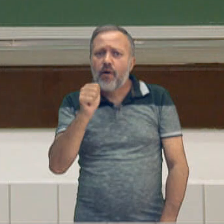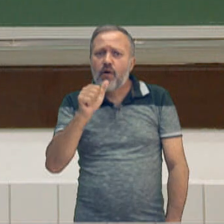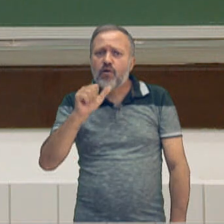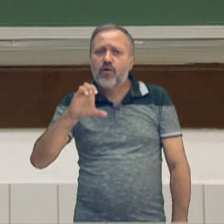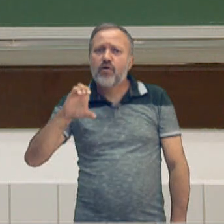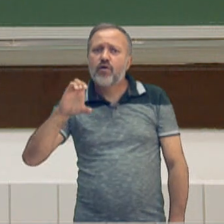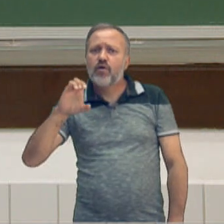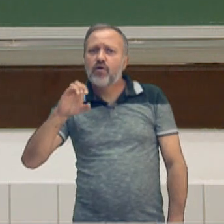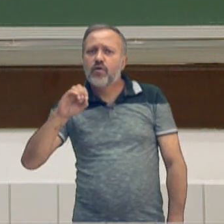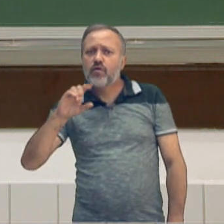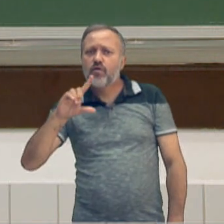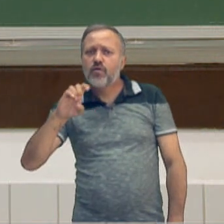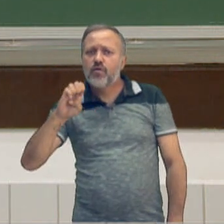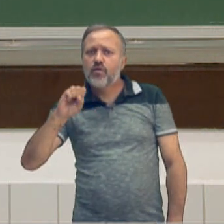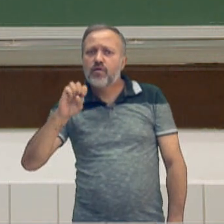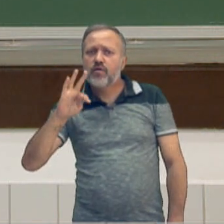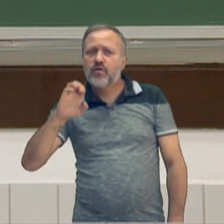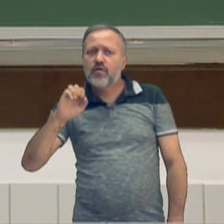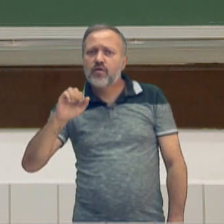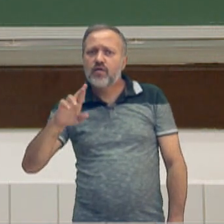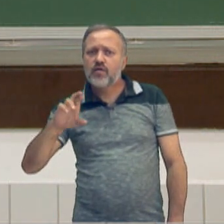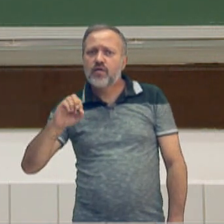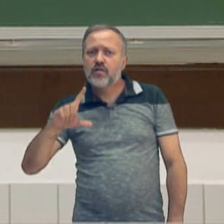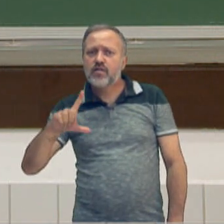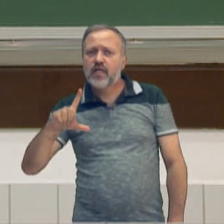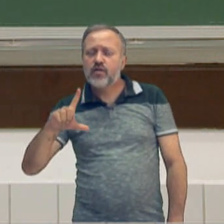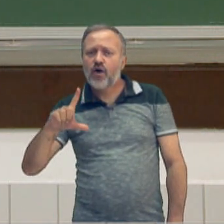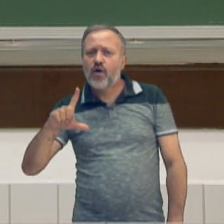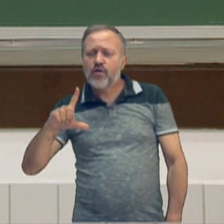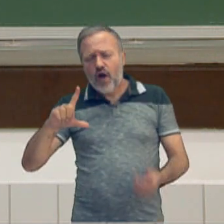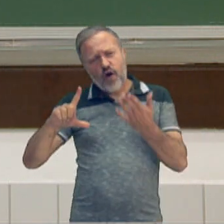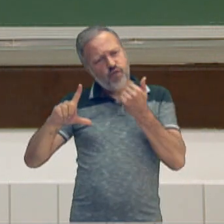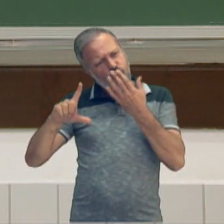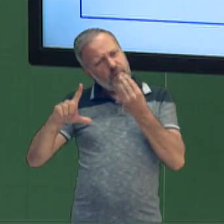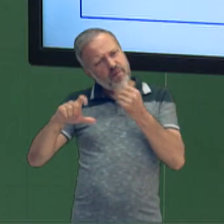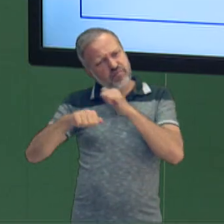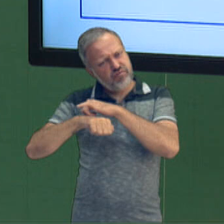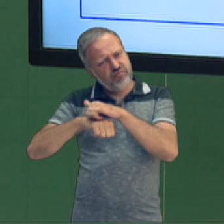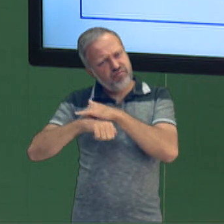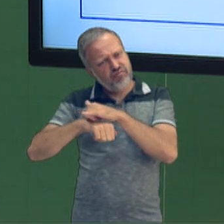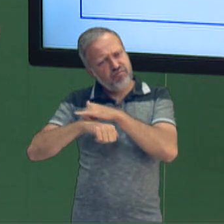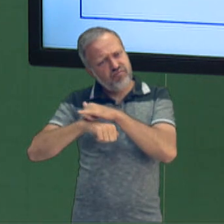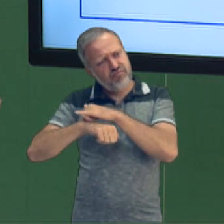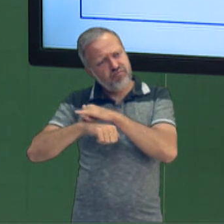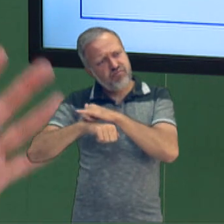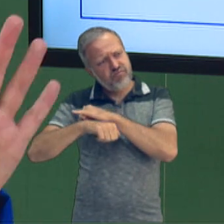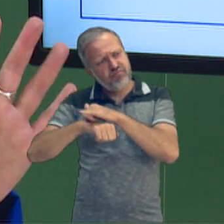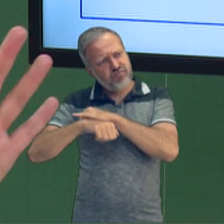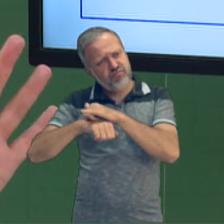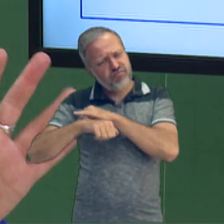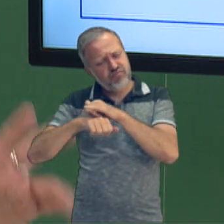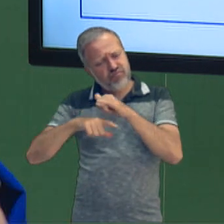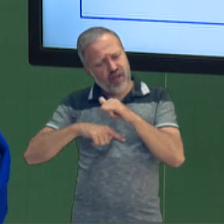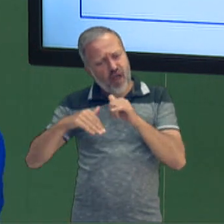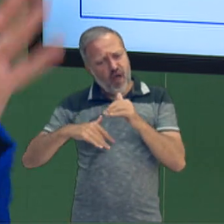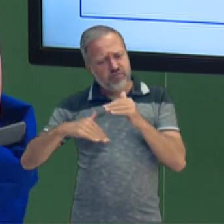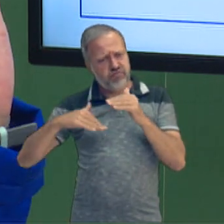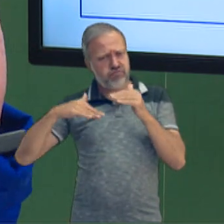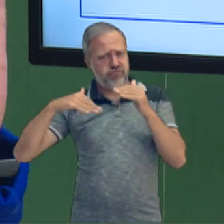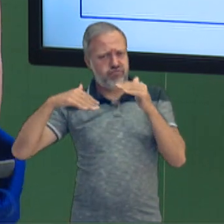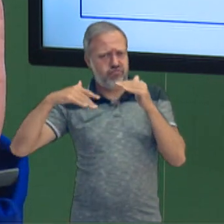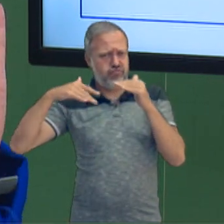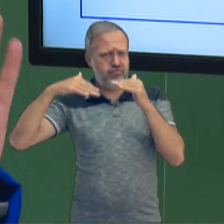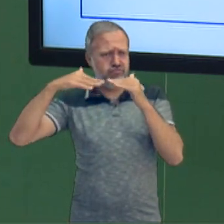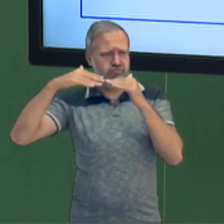de testosterona no sangue, então eu vou comer muito alimento que tenha gordura, que tenha colesterol, porque, né, quero aumentar a quantidade de testosterona, né? Quero lá ser o